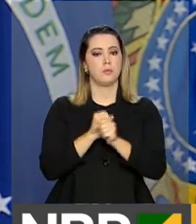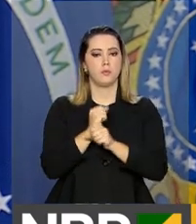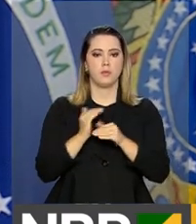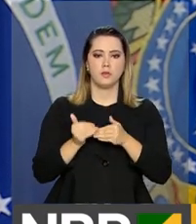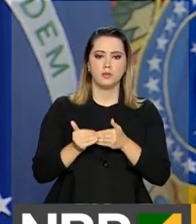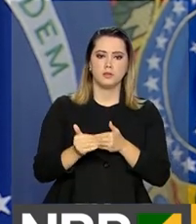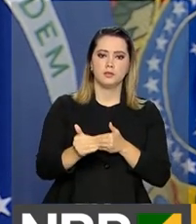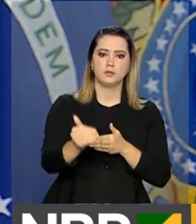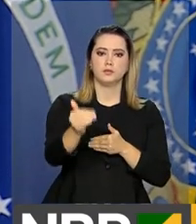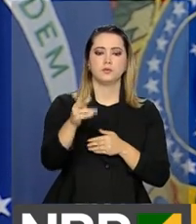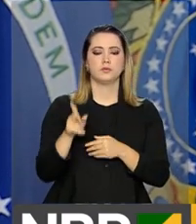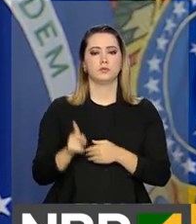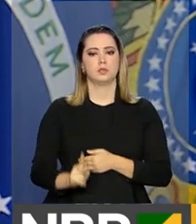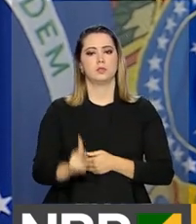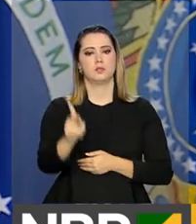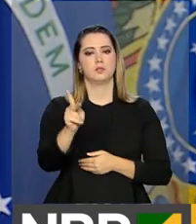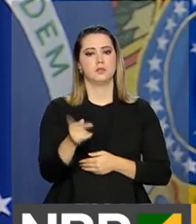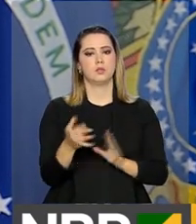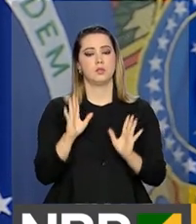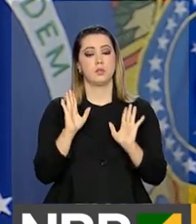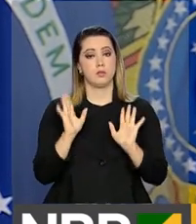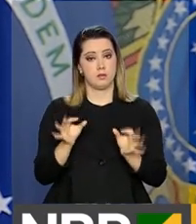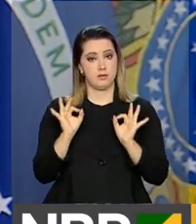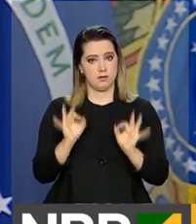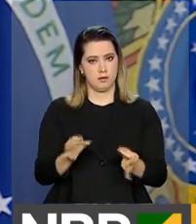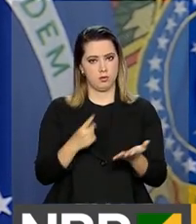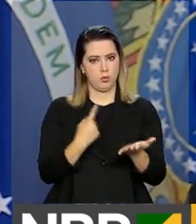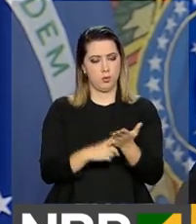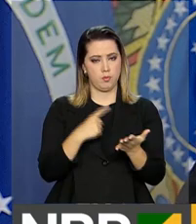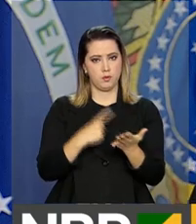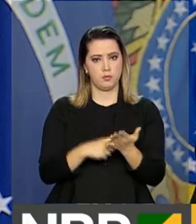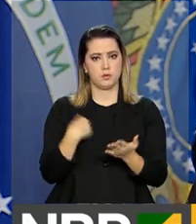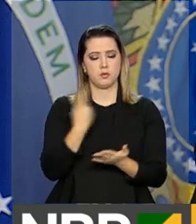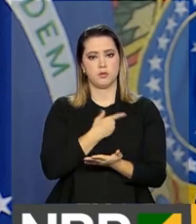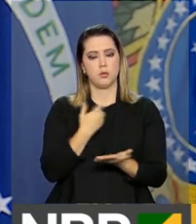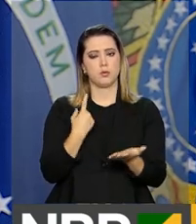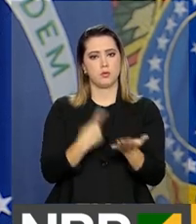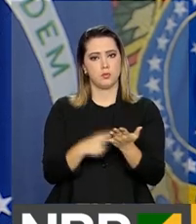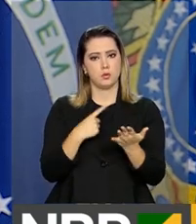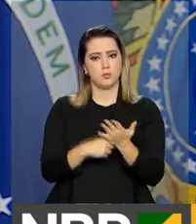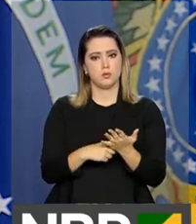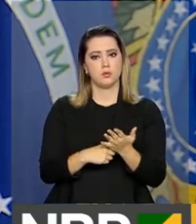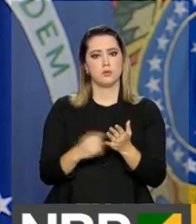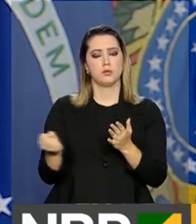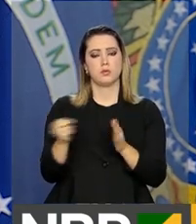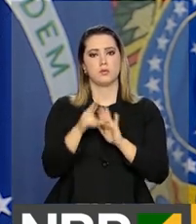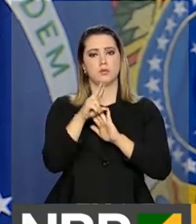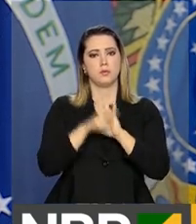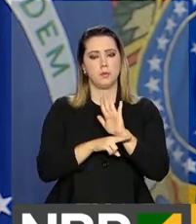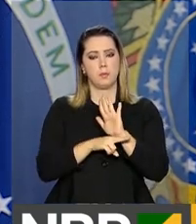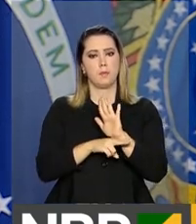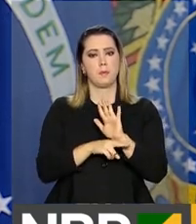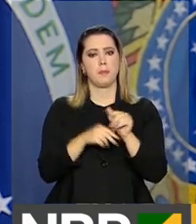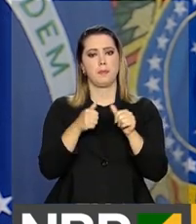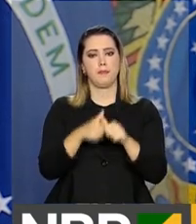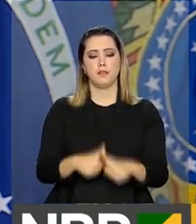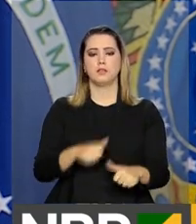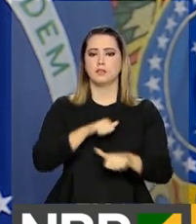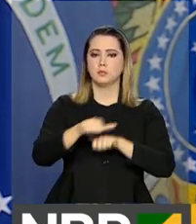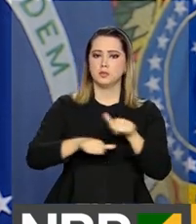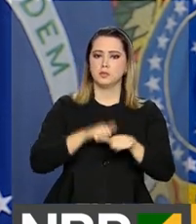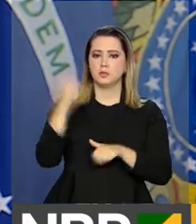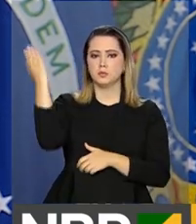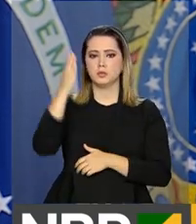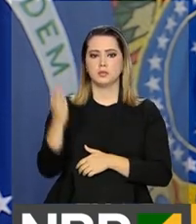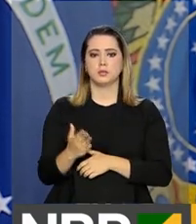e seguirá sempre o firme compromisso que temos com a agenda de reformas está mudando o brasil o